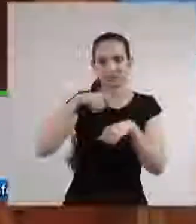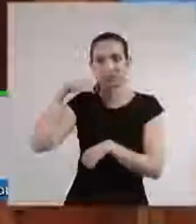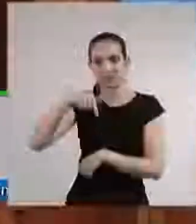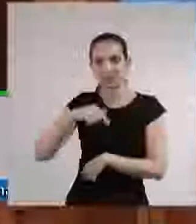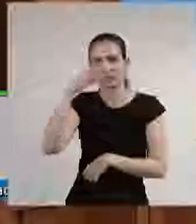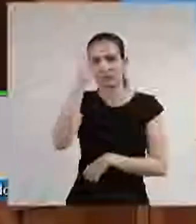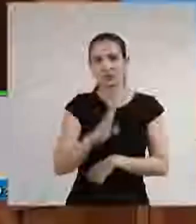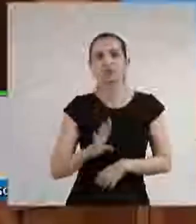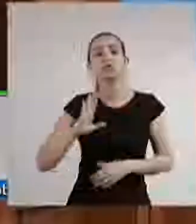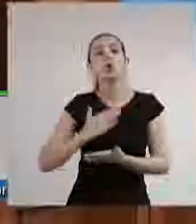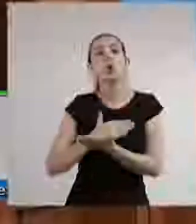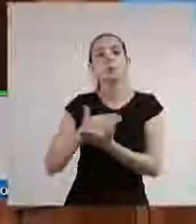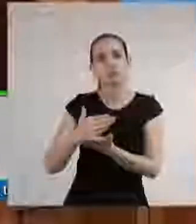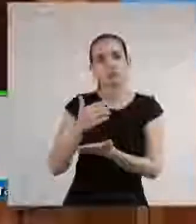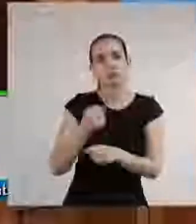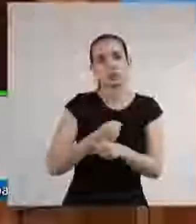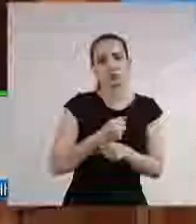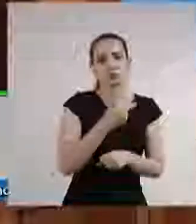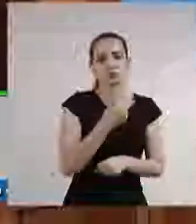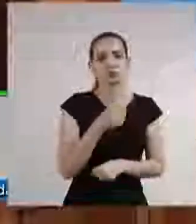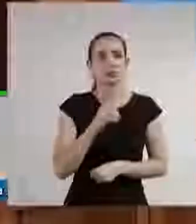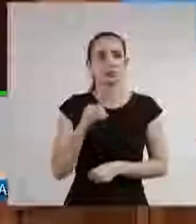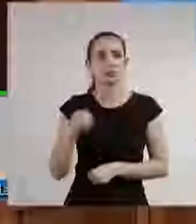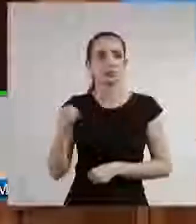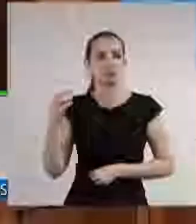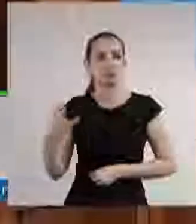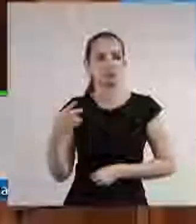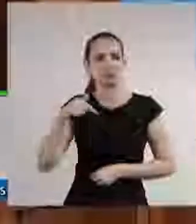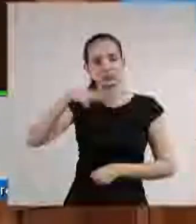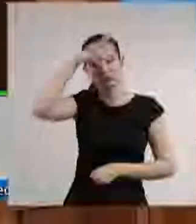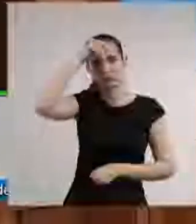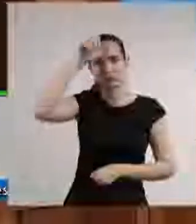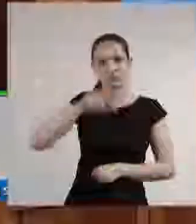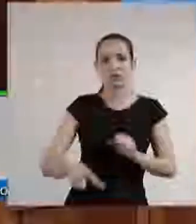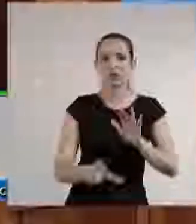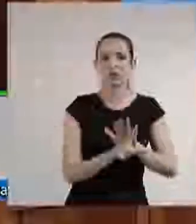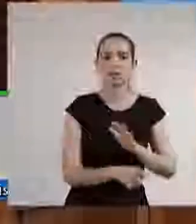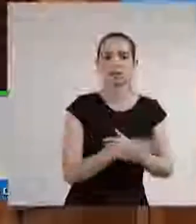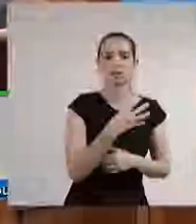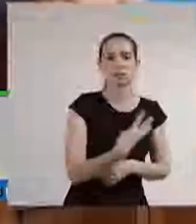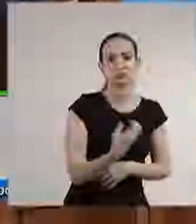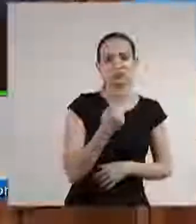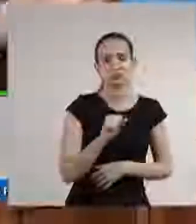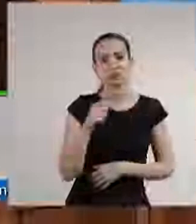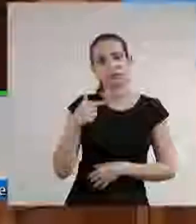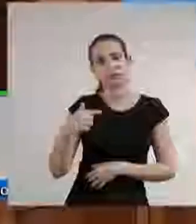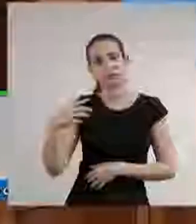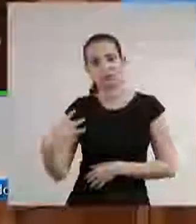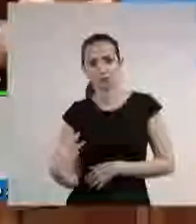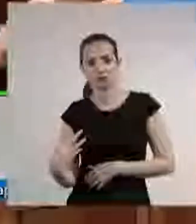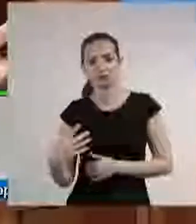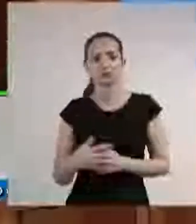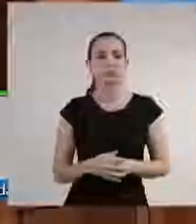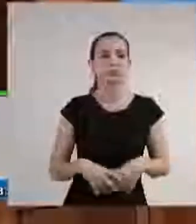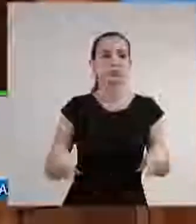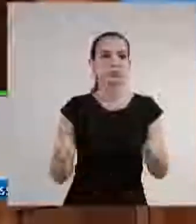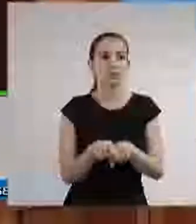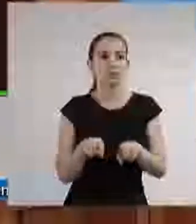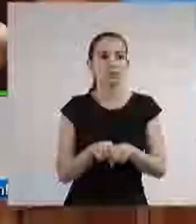desde 2003. Em Mato Grosso do Sul, a Lei 4.784, e aqui